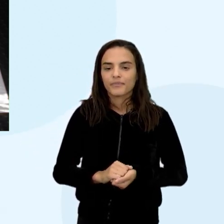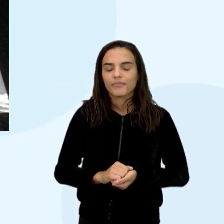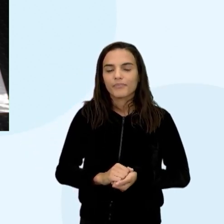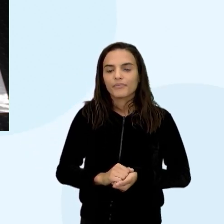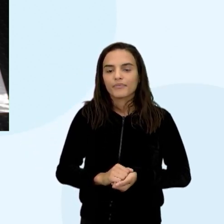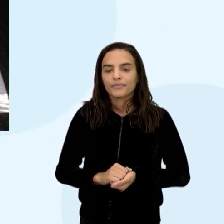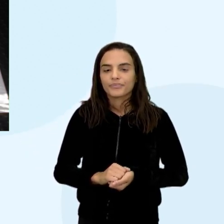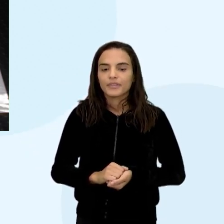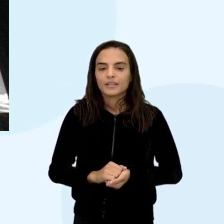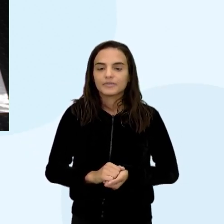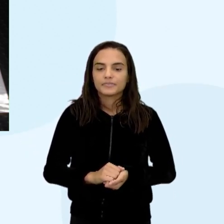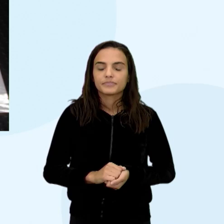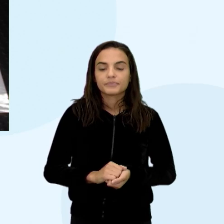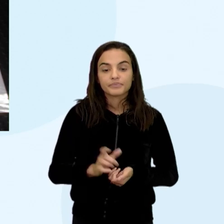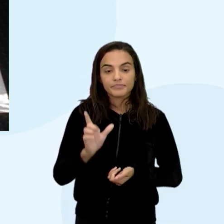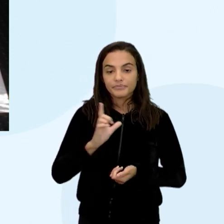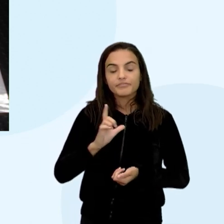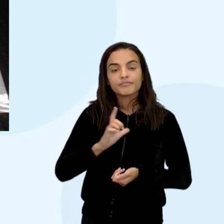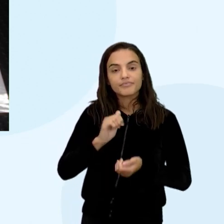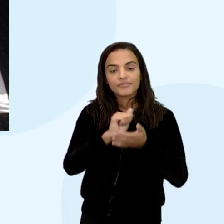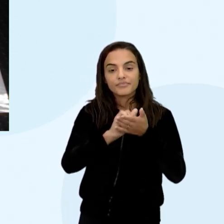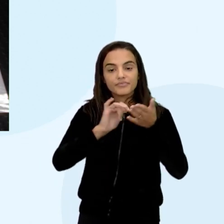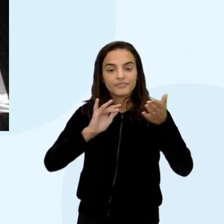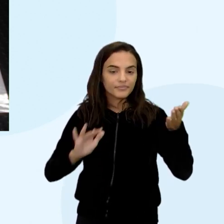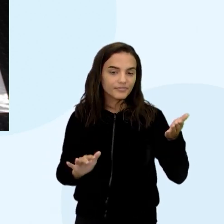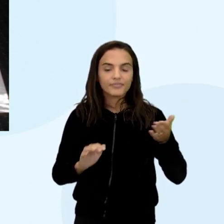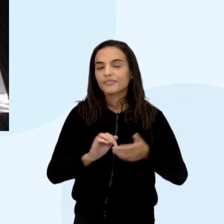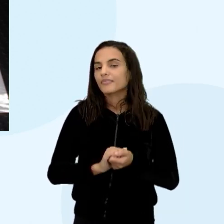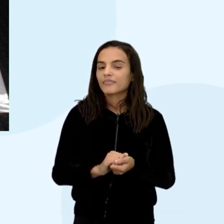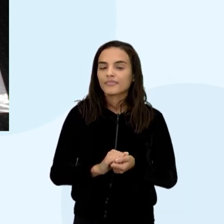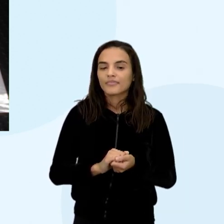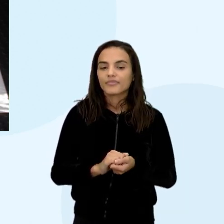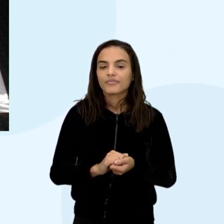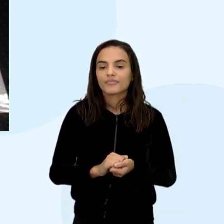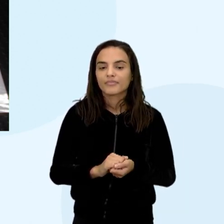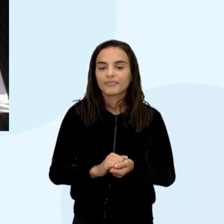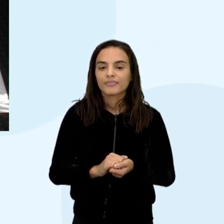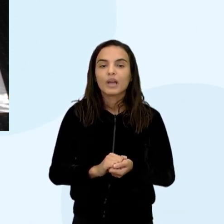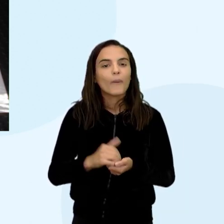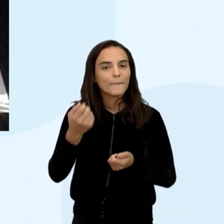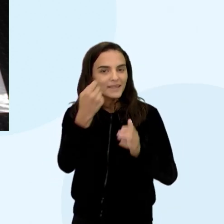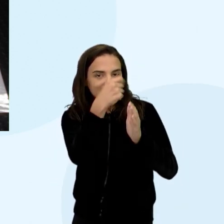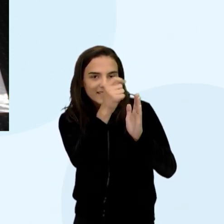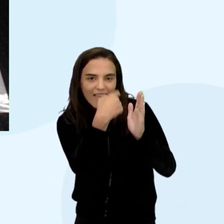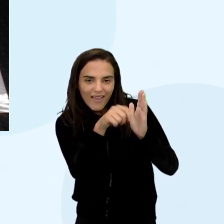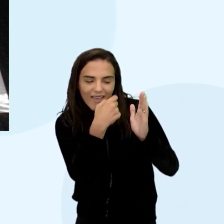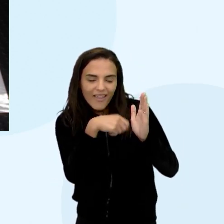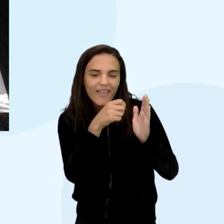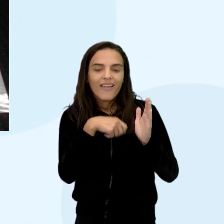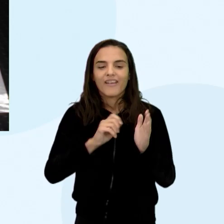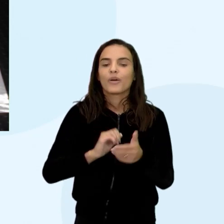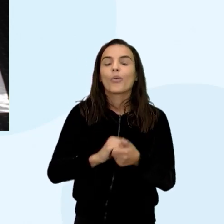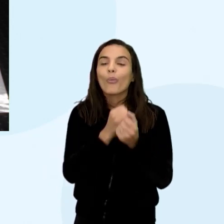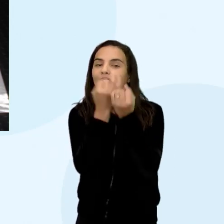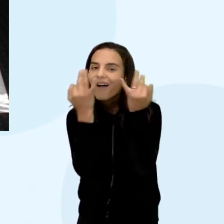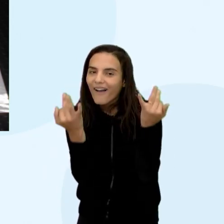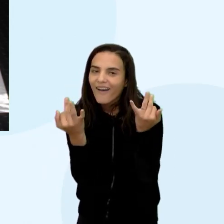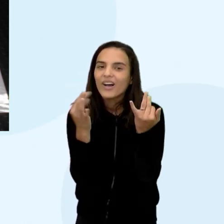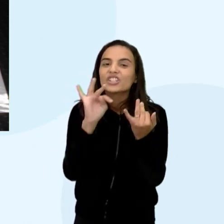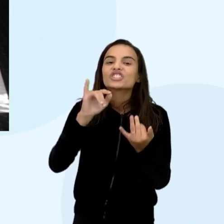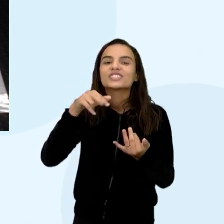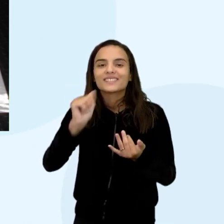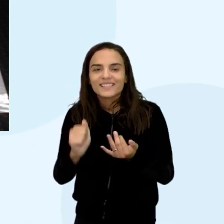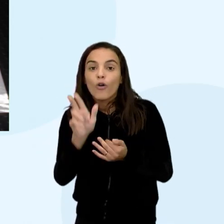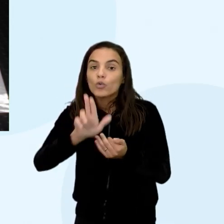velcro, e aí tem as atividades, você pegou a ponteira na cabeça, pegou o pincel, qual tinta você vai querer